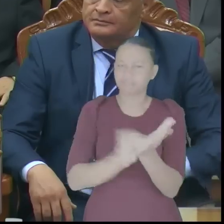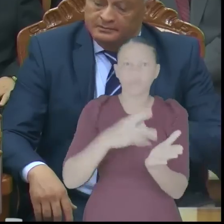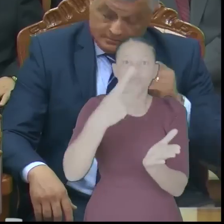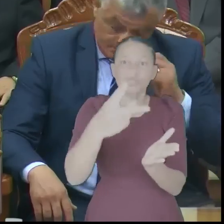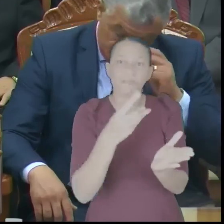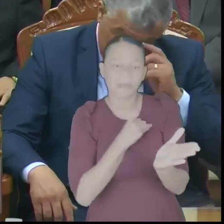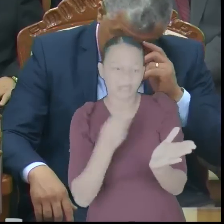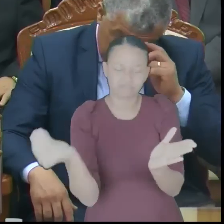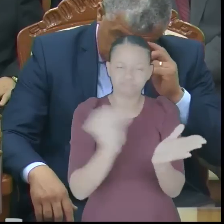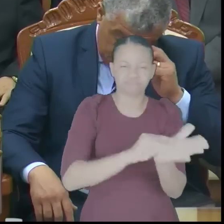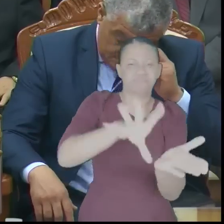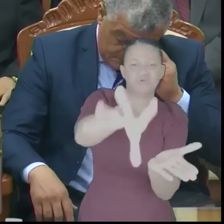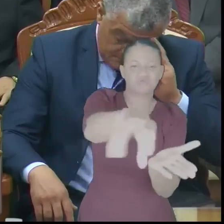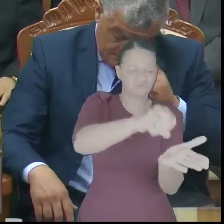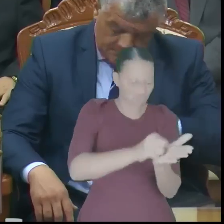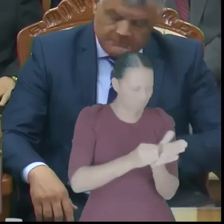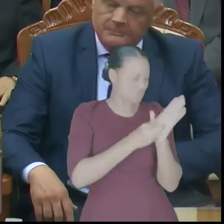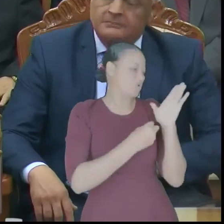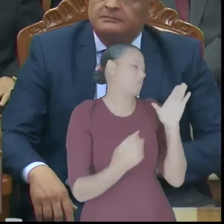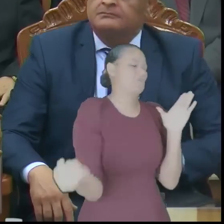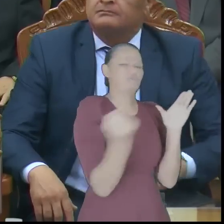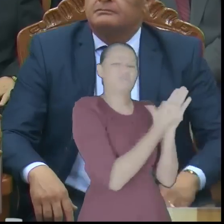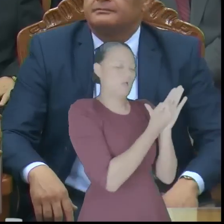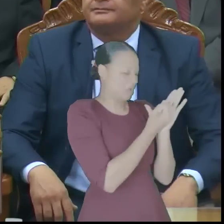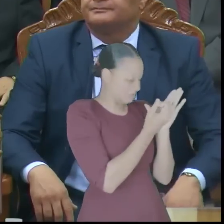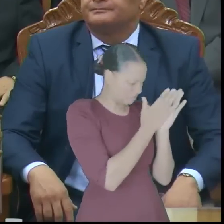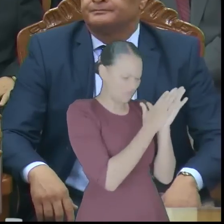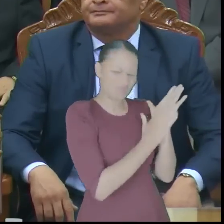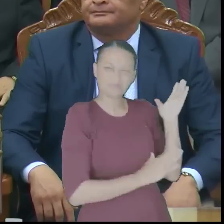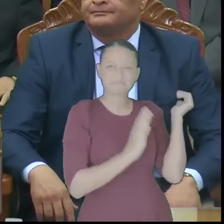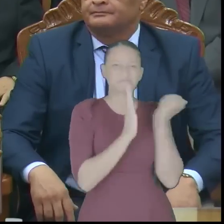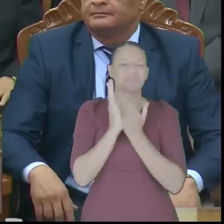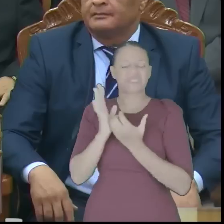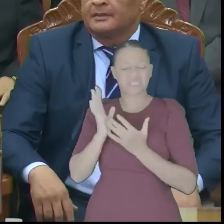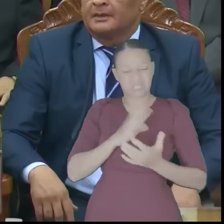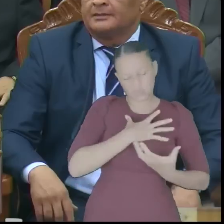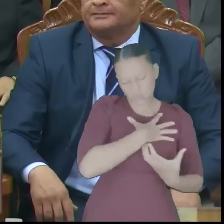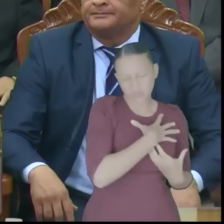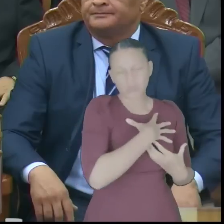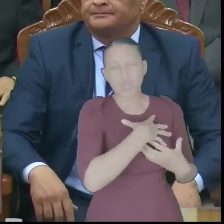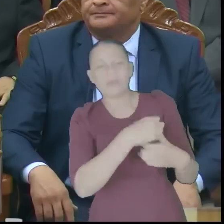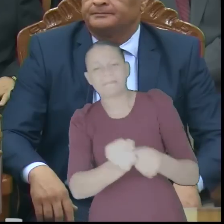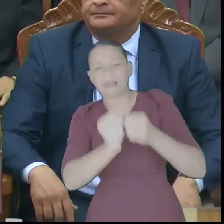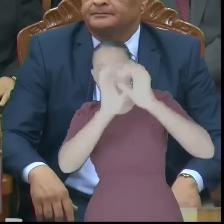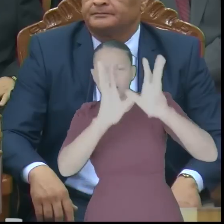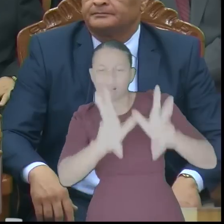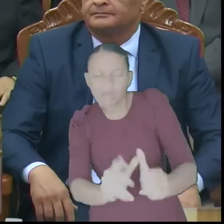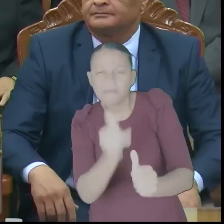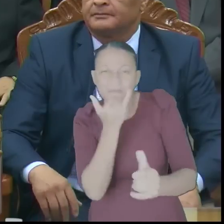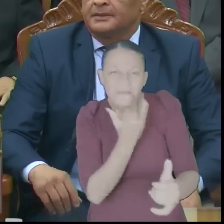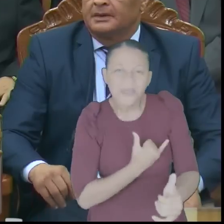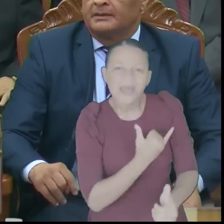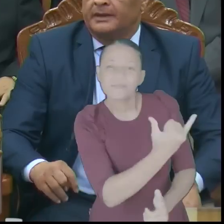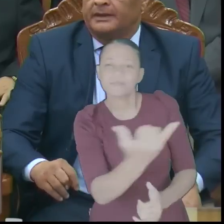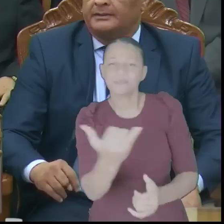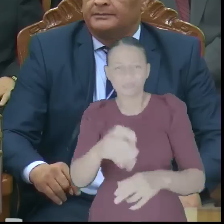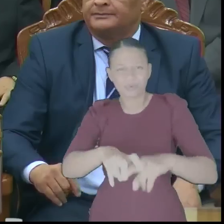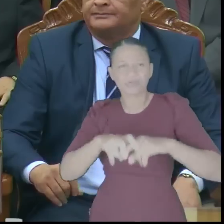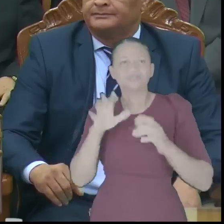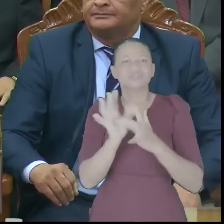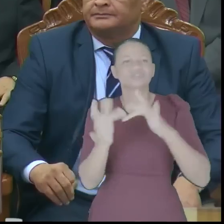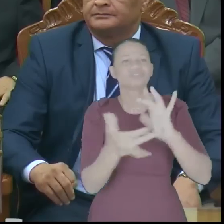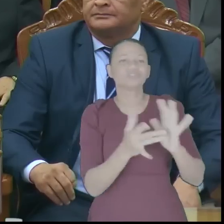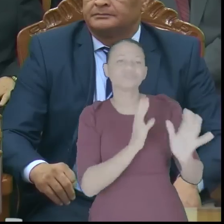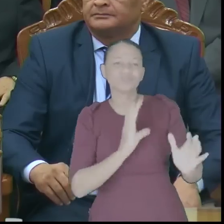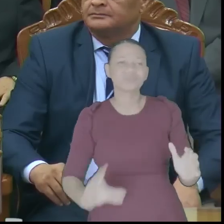do Calvário e cravou na cruz do Calvário, e nós fomos perdoados por Cristo. Agora, os irmãos